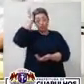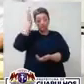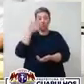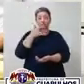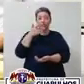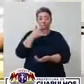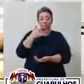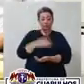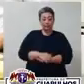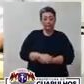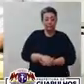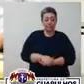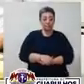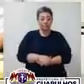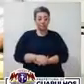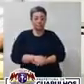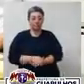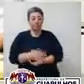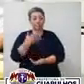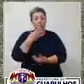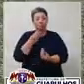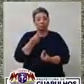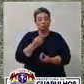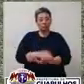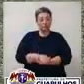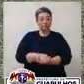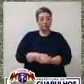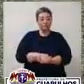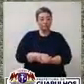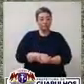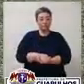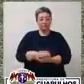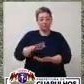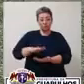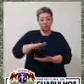molhada aqui, para ficar um bolo de pote bem molhadinho, bem legal, bem saboroso.